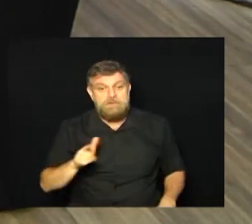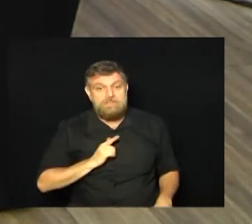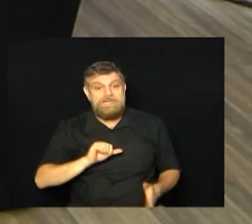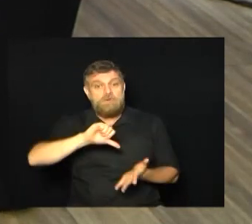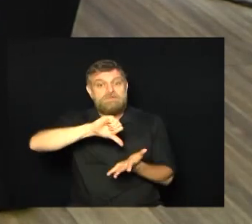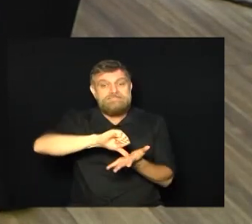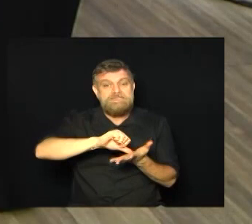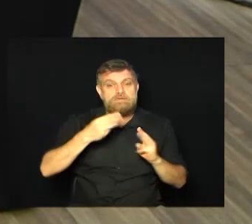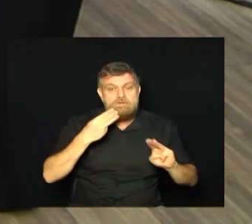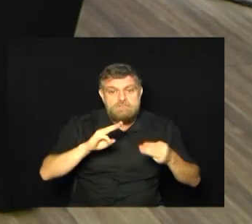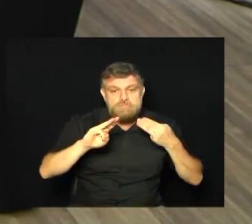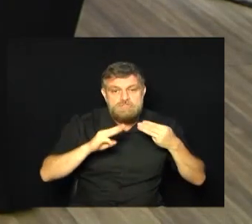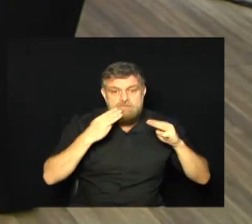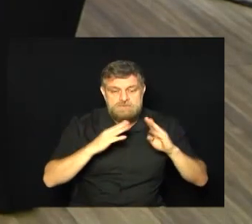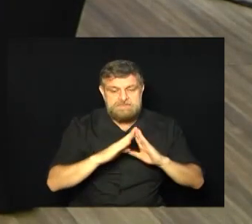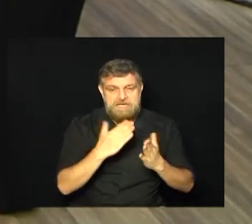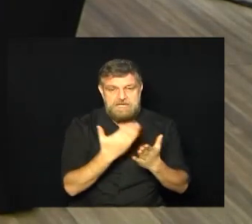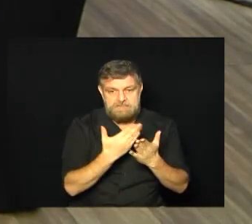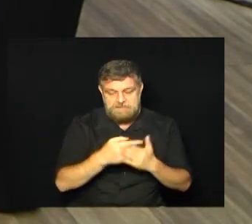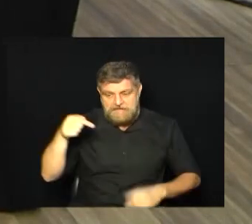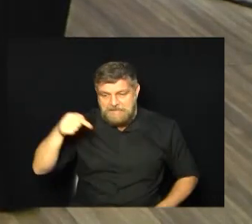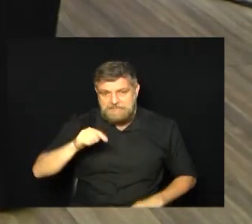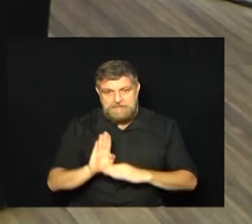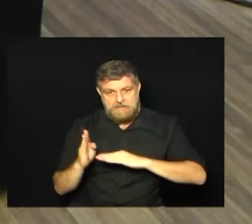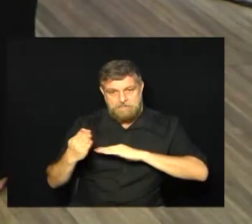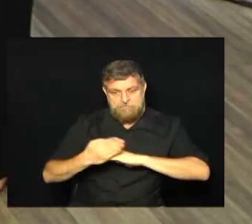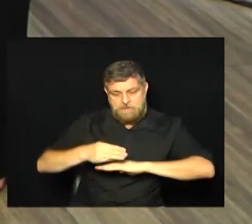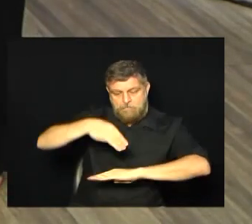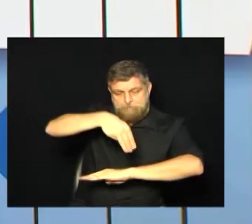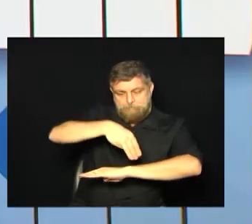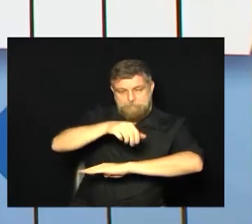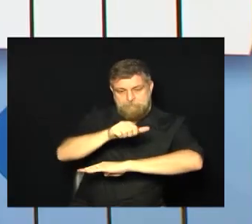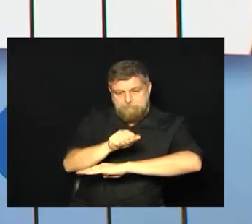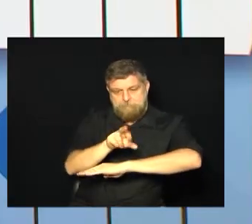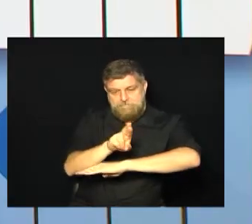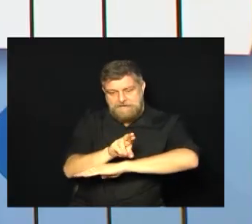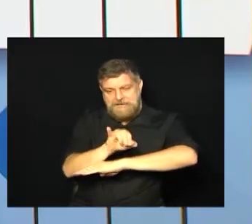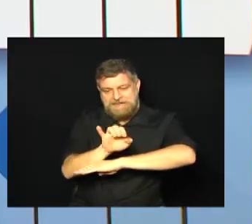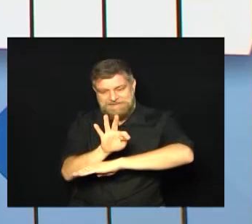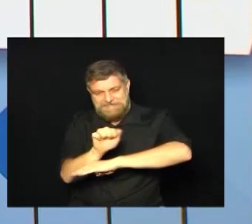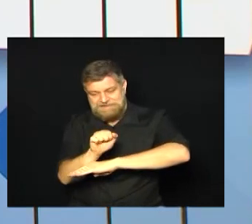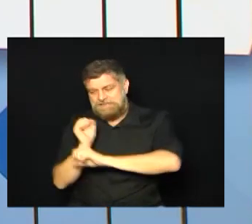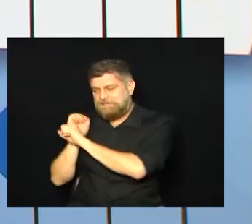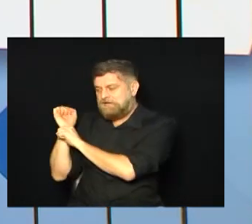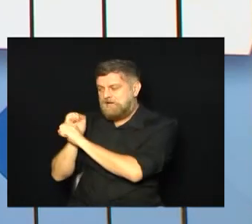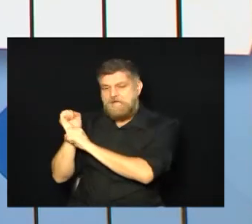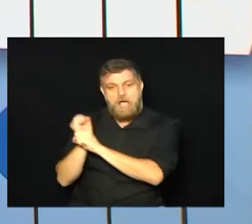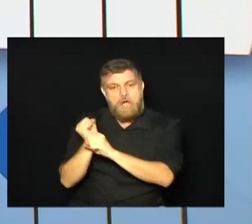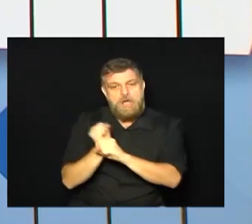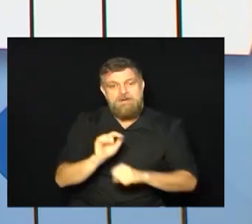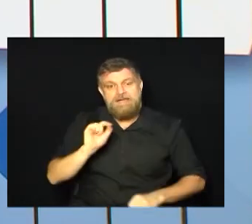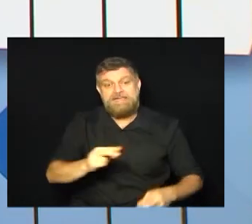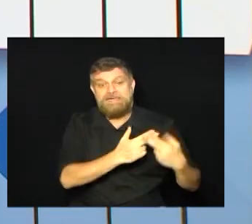de Música, a Escola de Música, aqui na Vila Marieta, perto da Câmara Municipal, sim, que há alguns anos quem toma